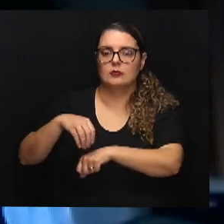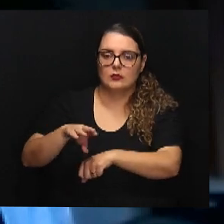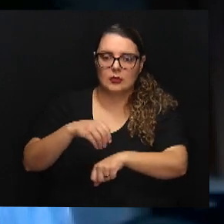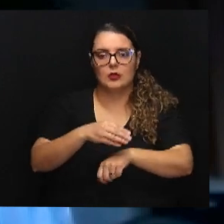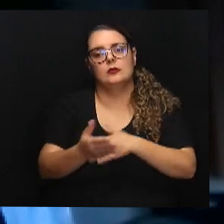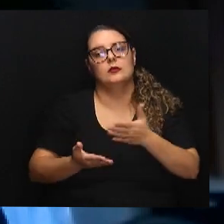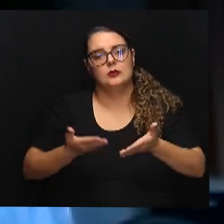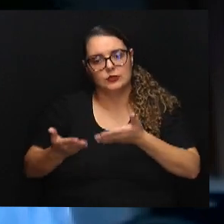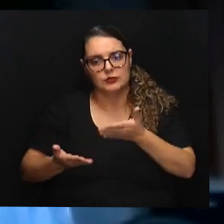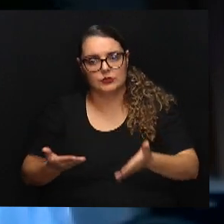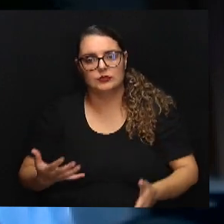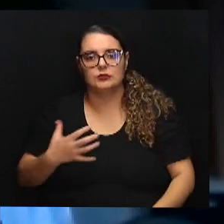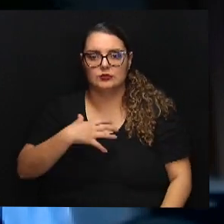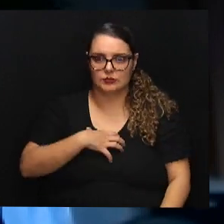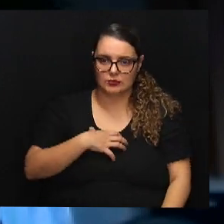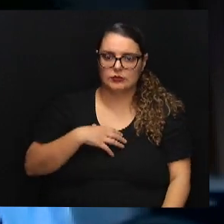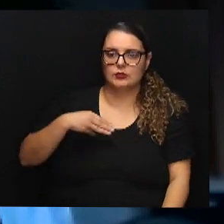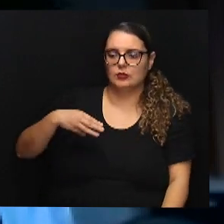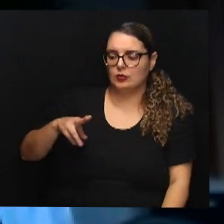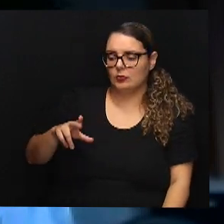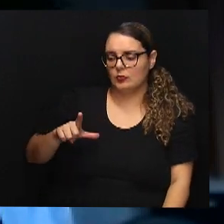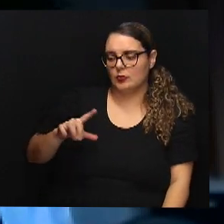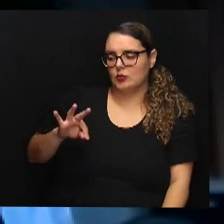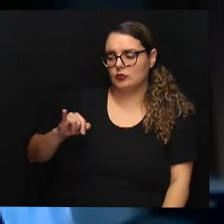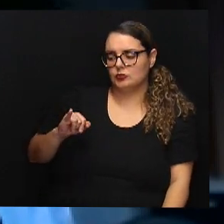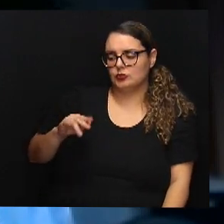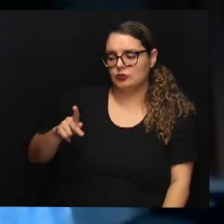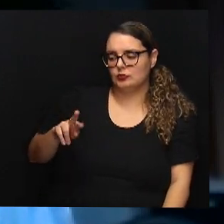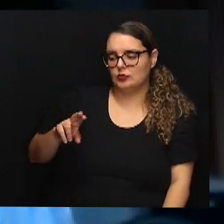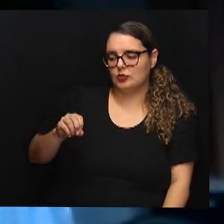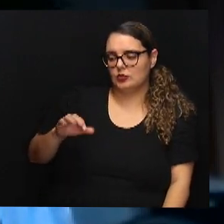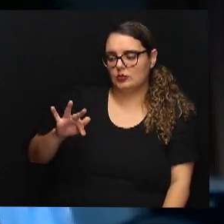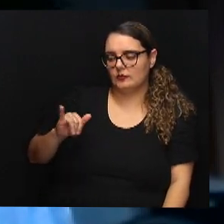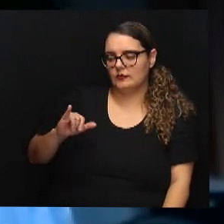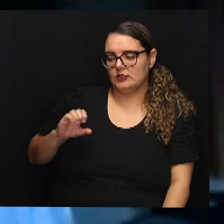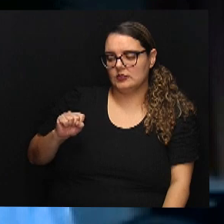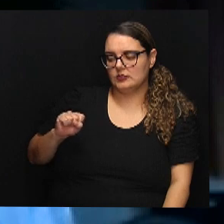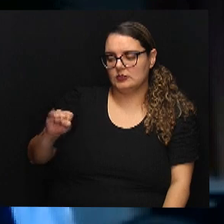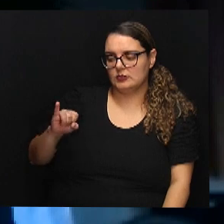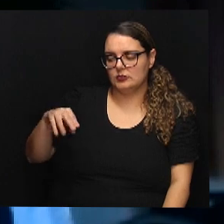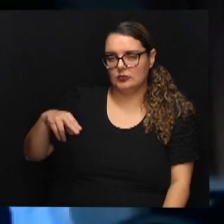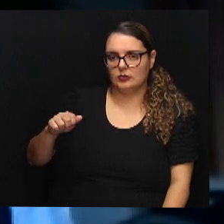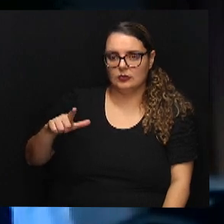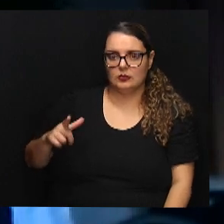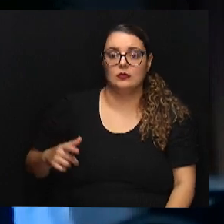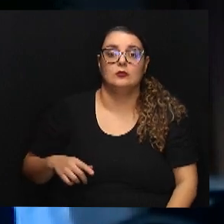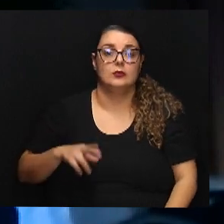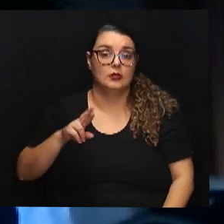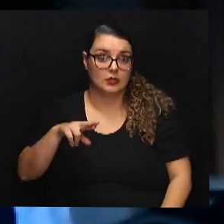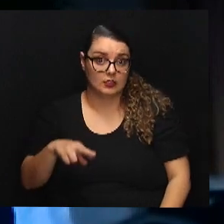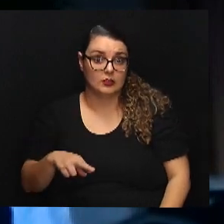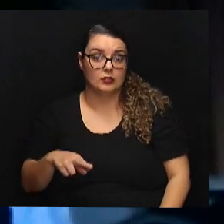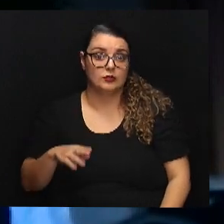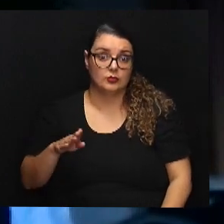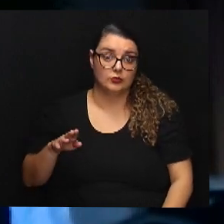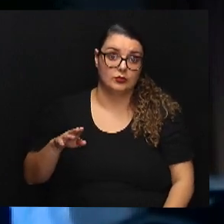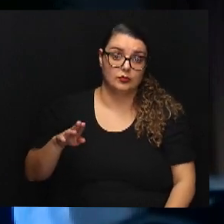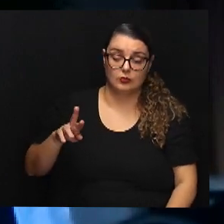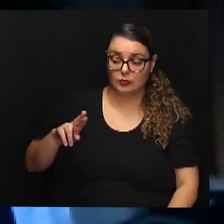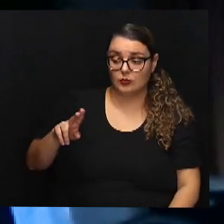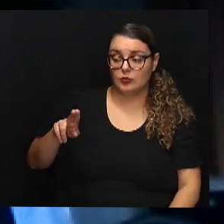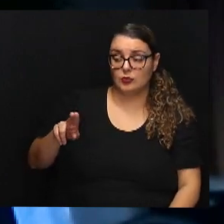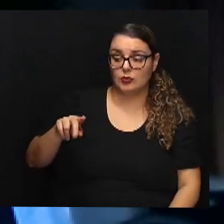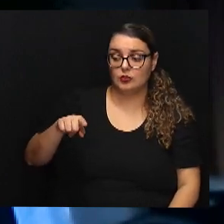ser encaminhado e tratado de maneira multiprofissional pelo fato do bruxismo ter essa ação,